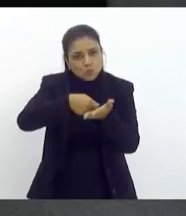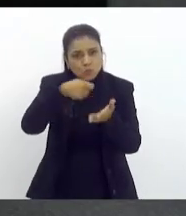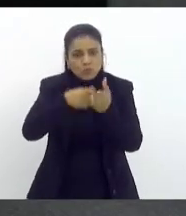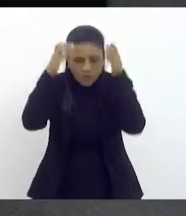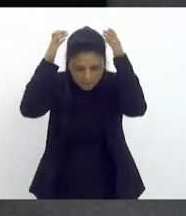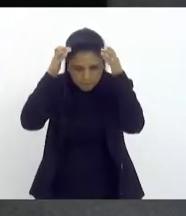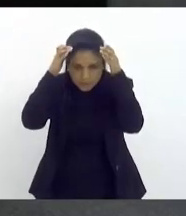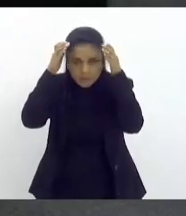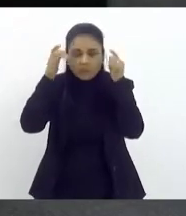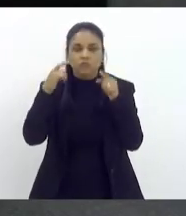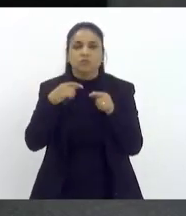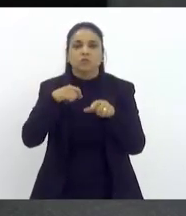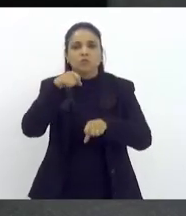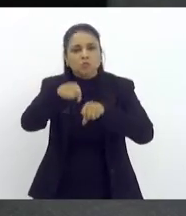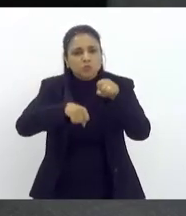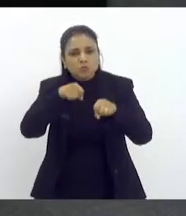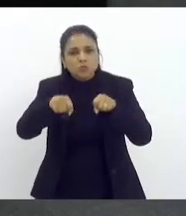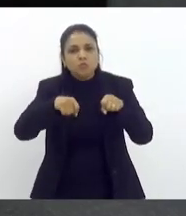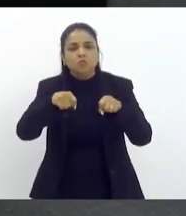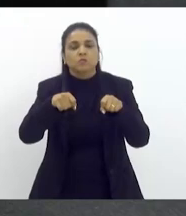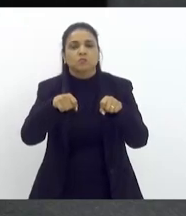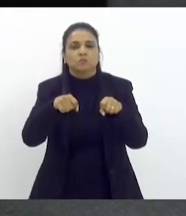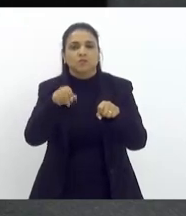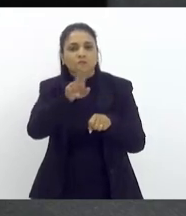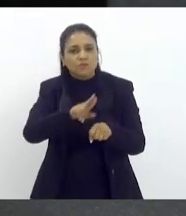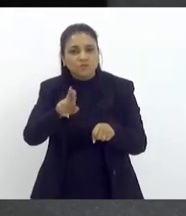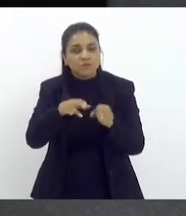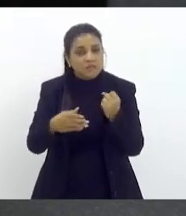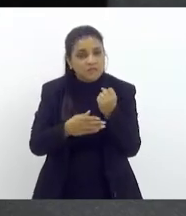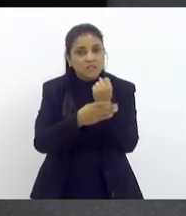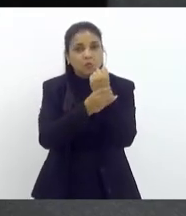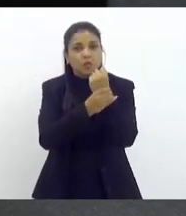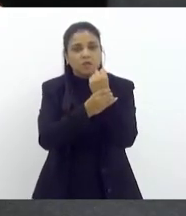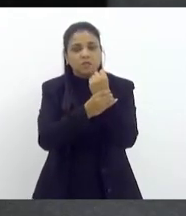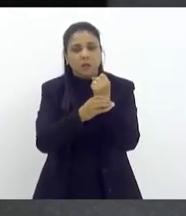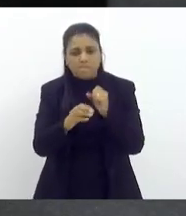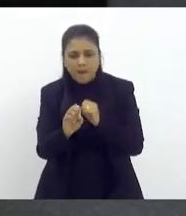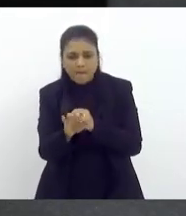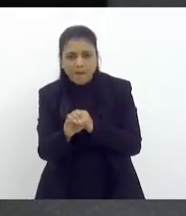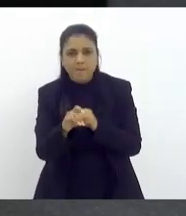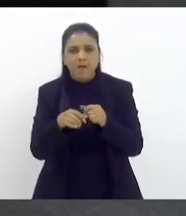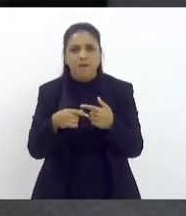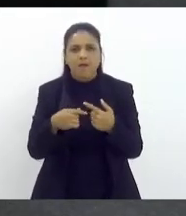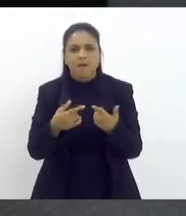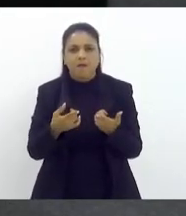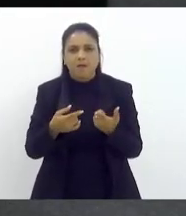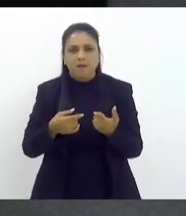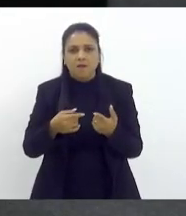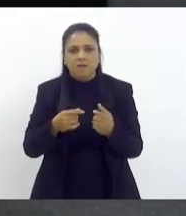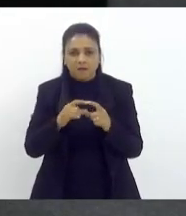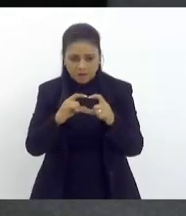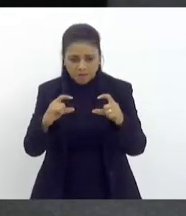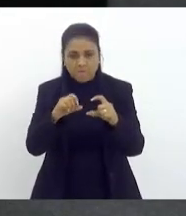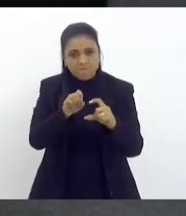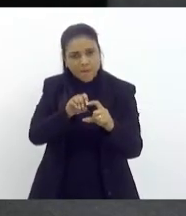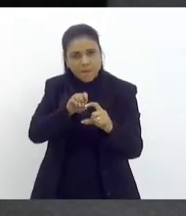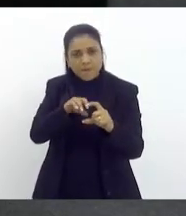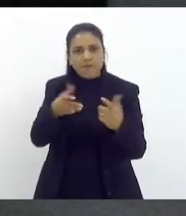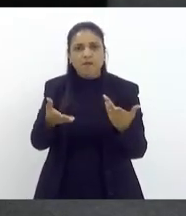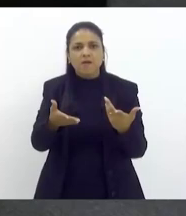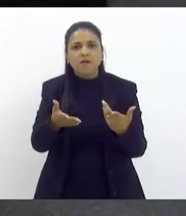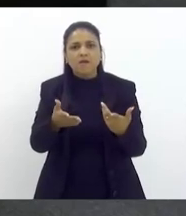Rodrigo urso de utensílios de segurança e a gente tem emendas que querem retirar de motos que consegue atingir 70